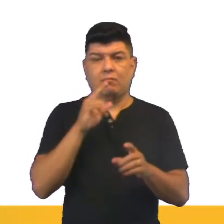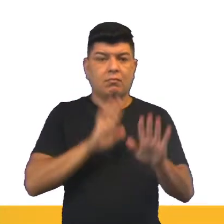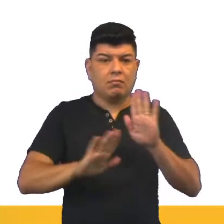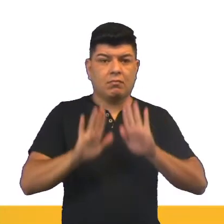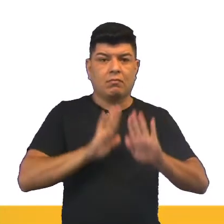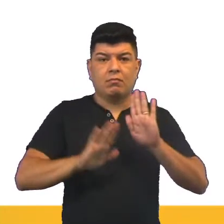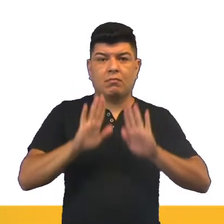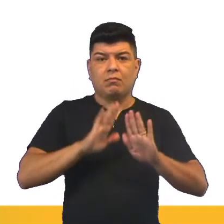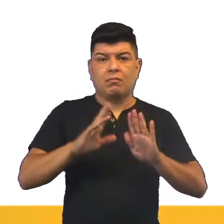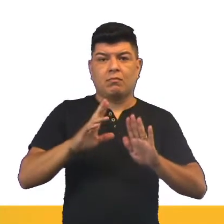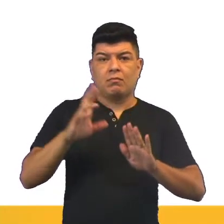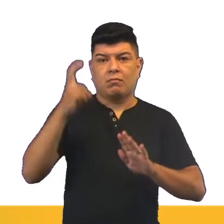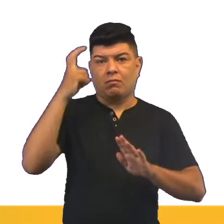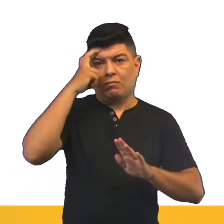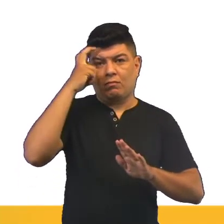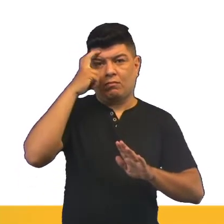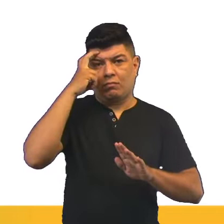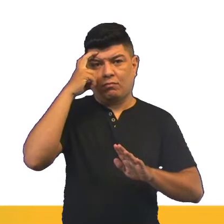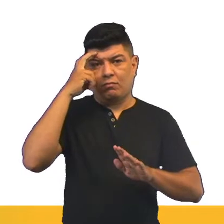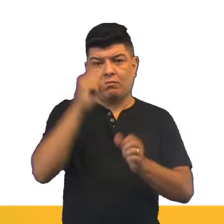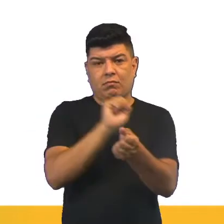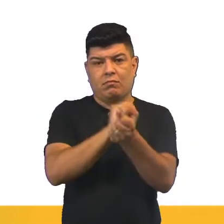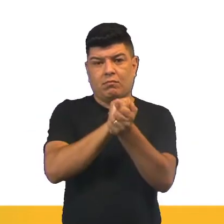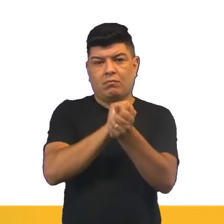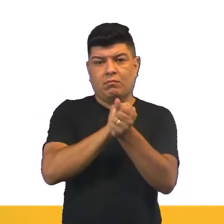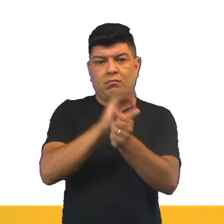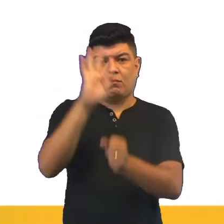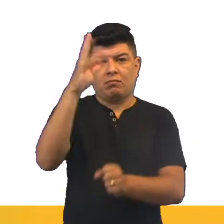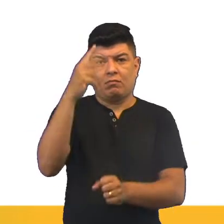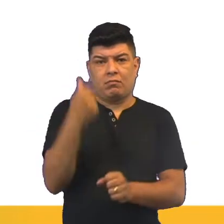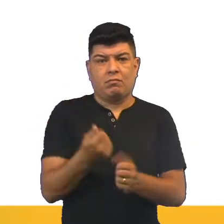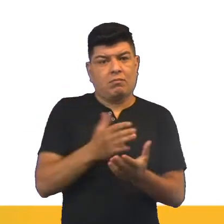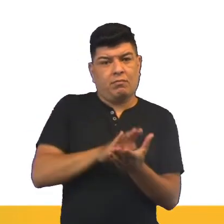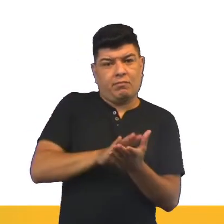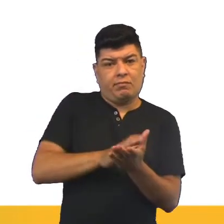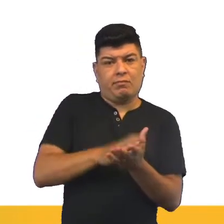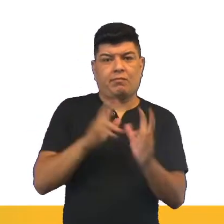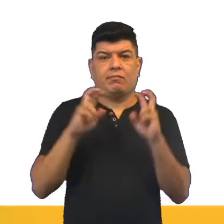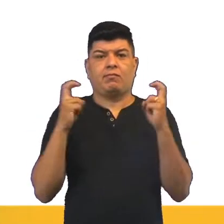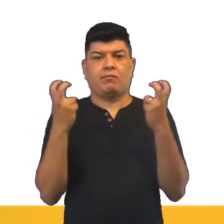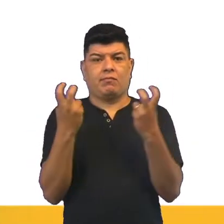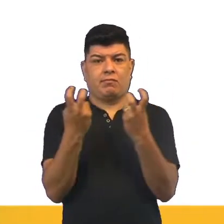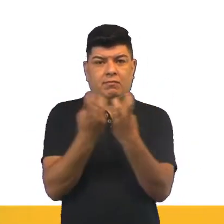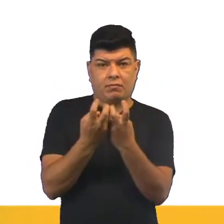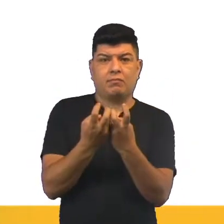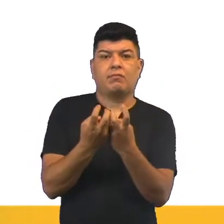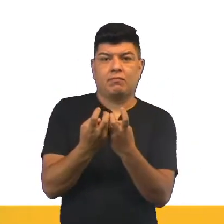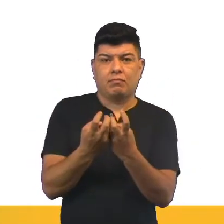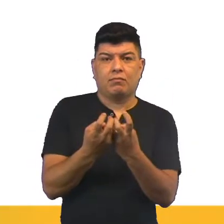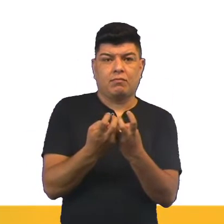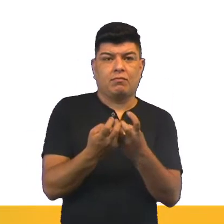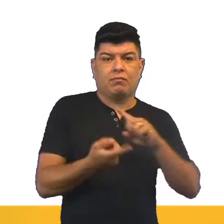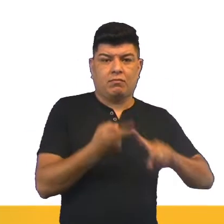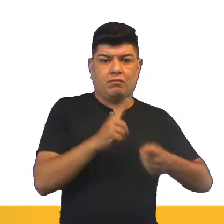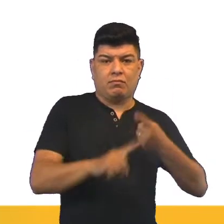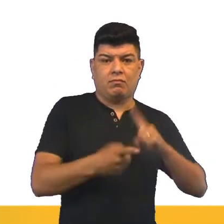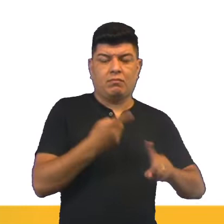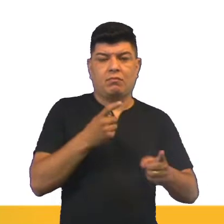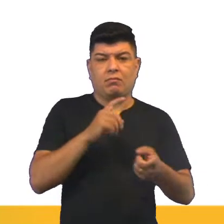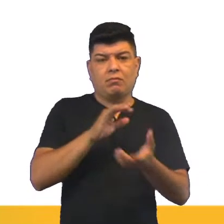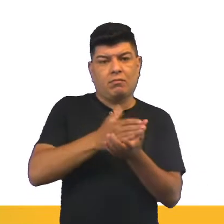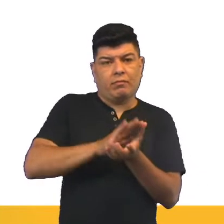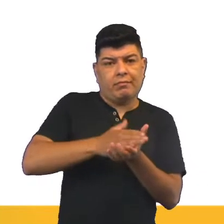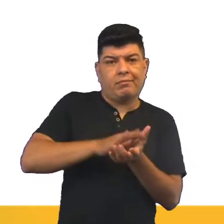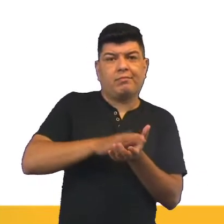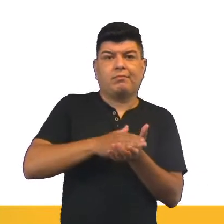da cultura dos escravos africanos. O samba de roda é uma variante do samba, né? Que embora tenha